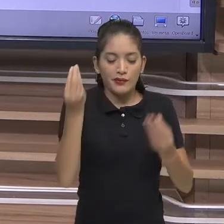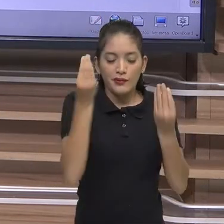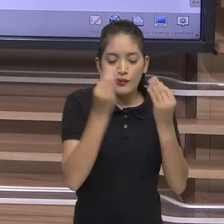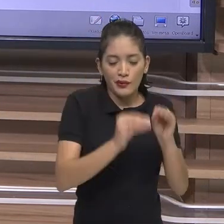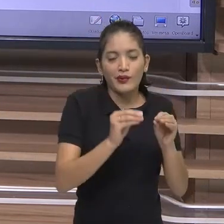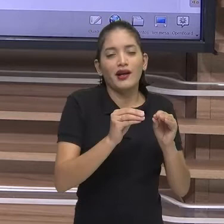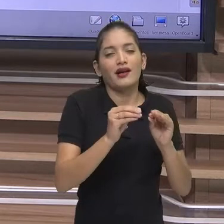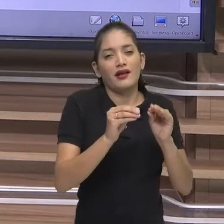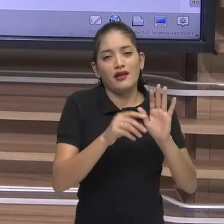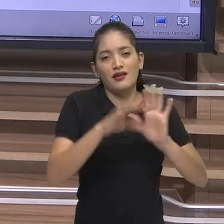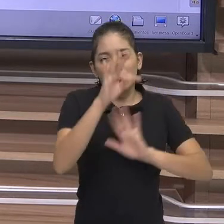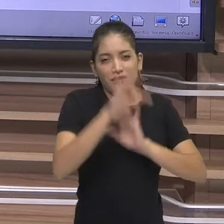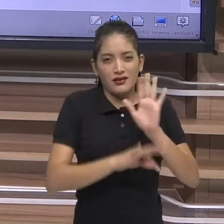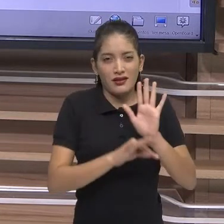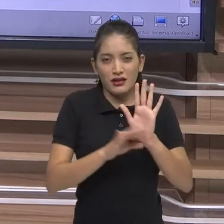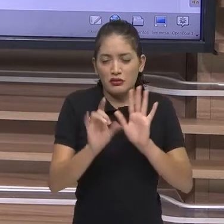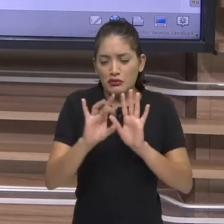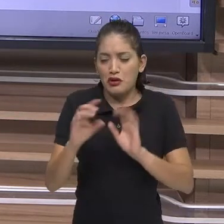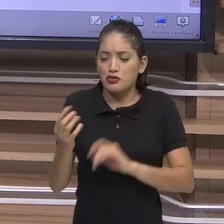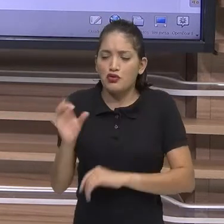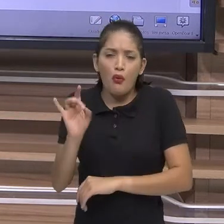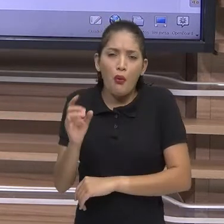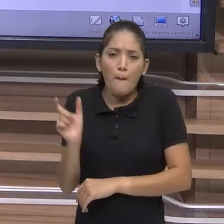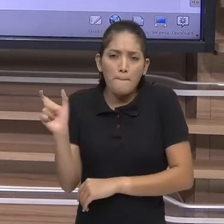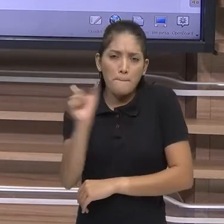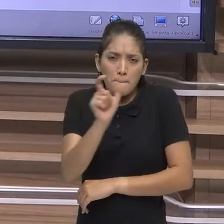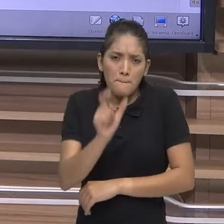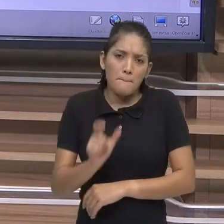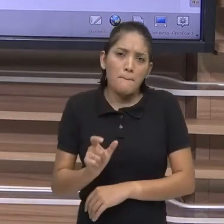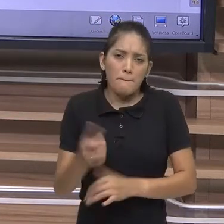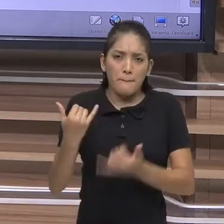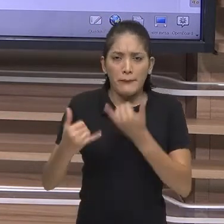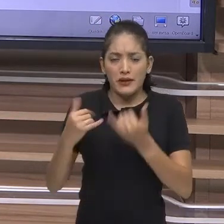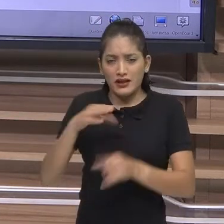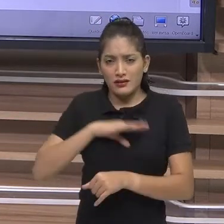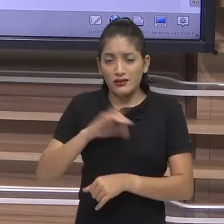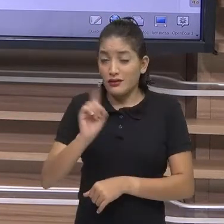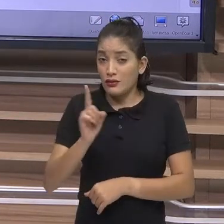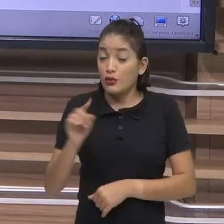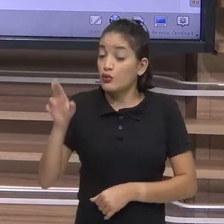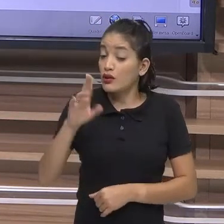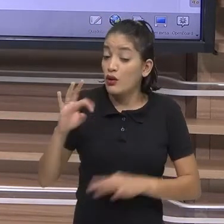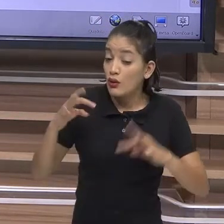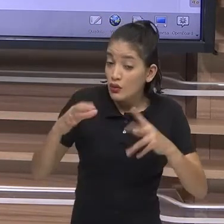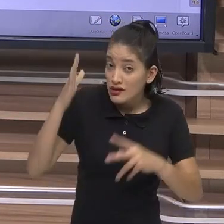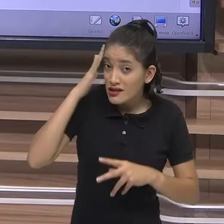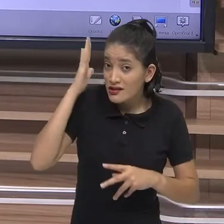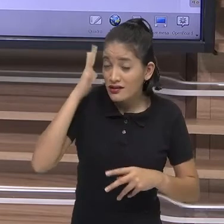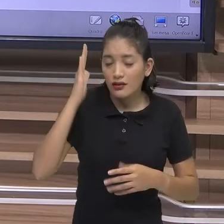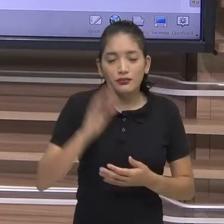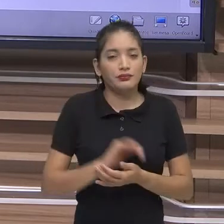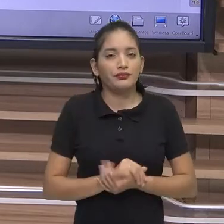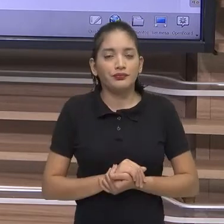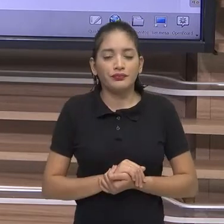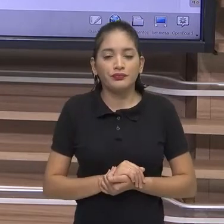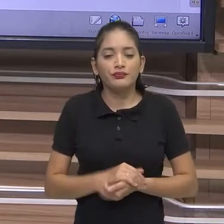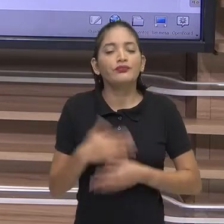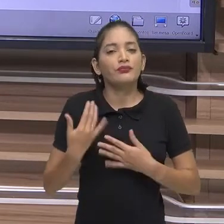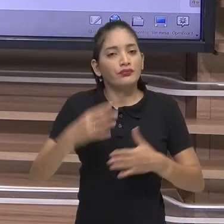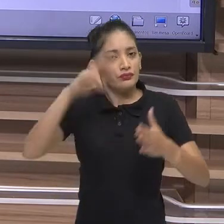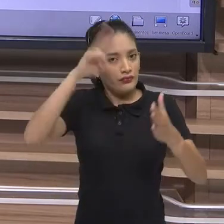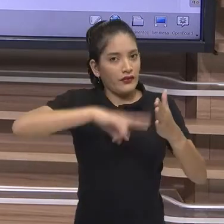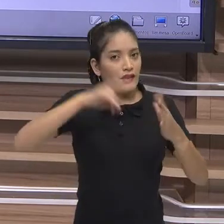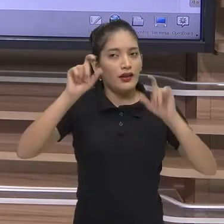para a compreensão do texto. Você não vai usar só as palavras cognatas, você vai usar tudo o que você sabe, tá bom? Então, ler